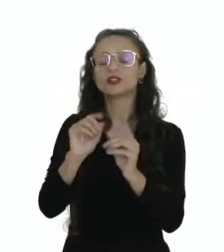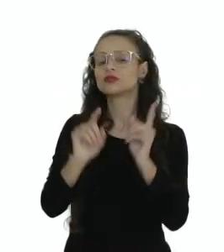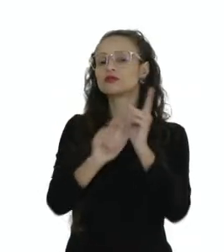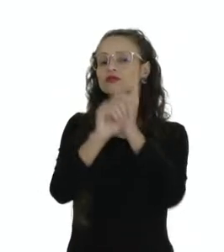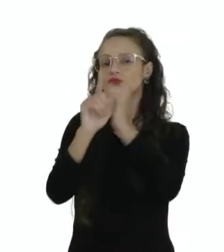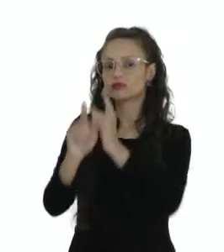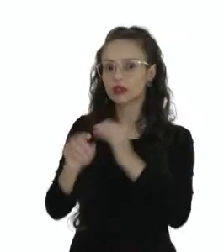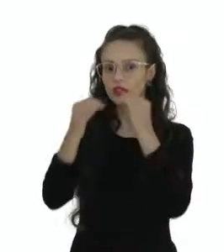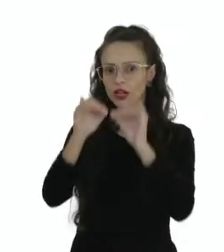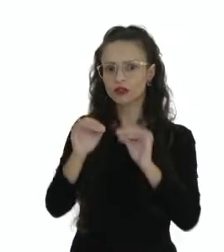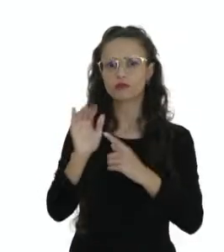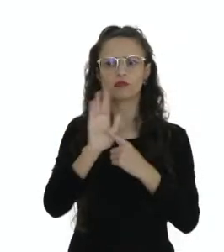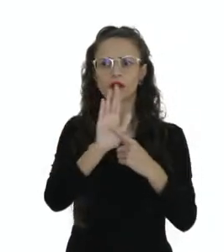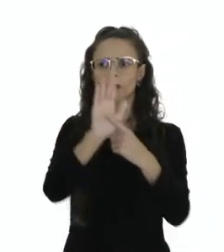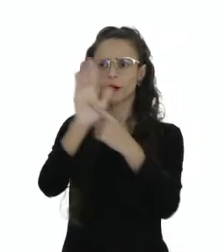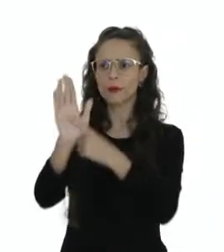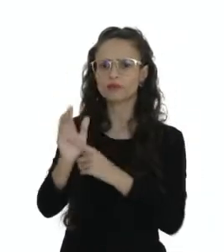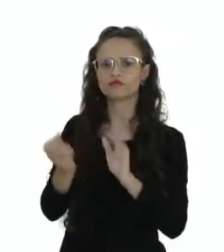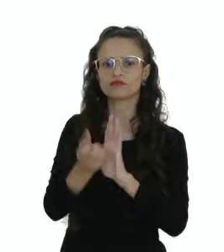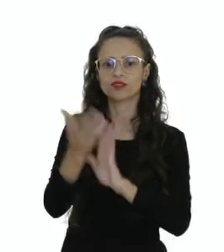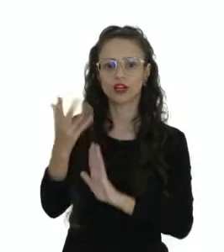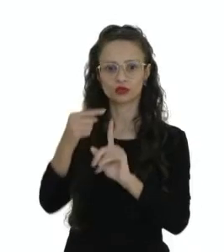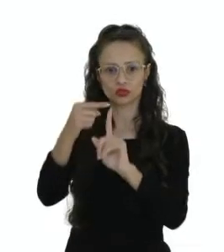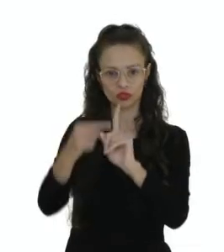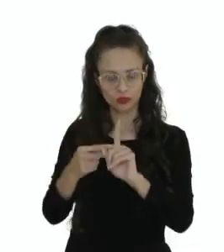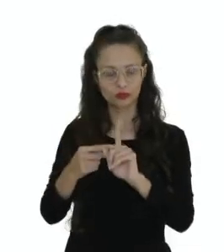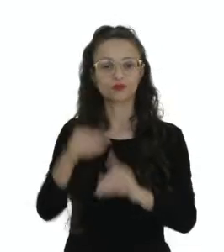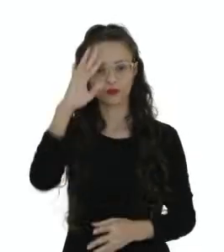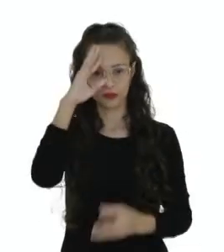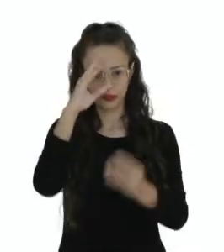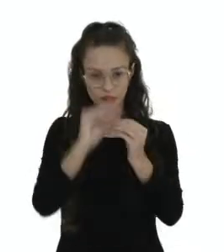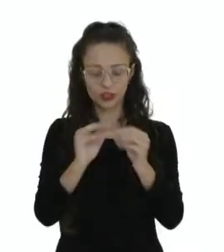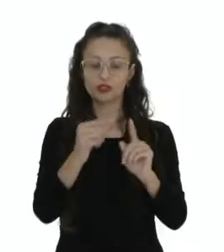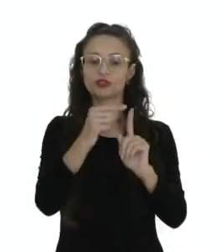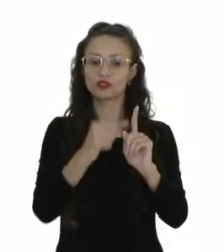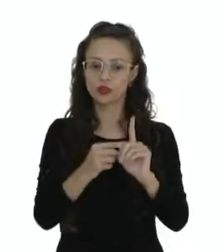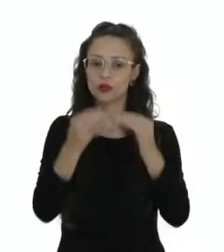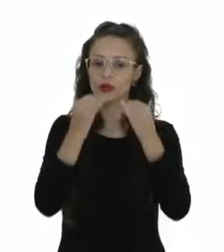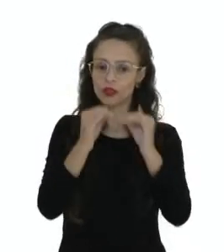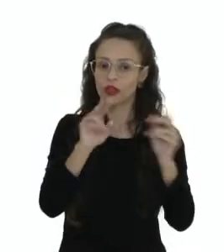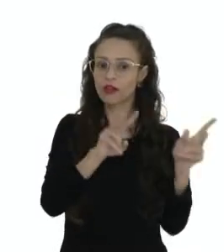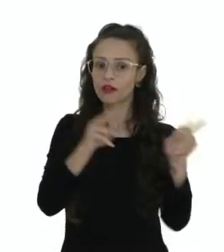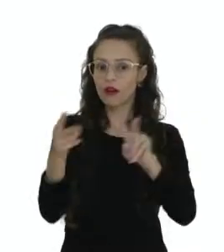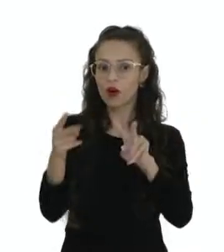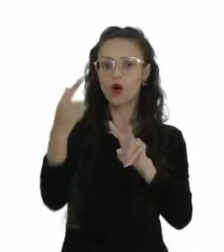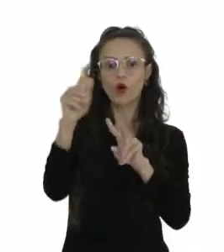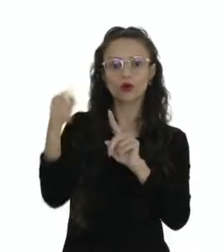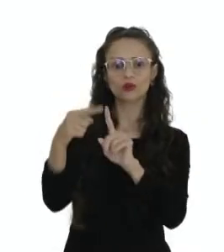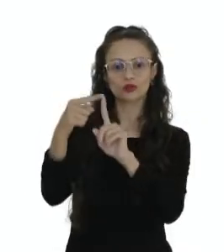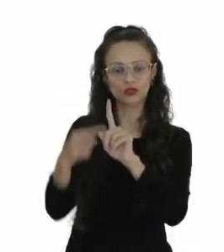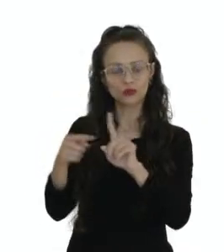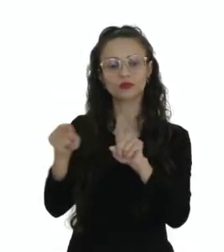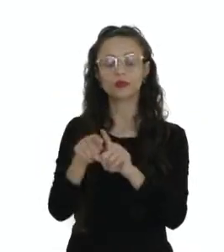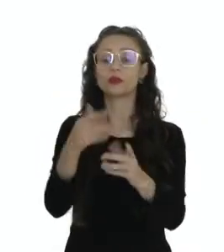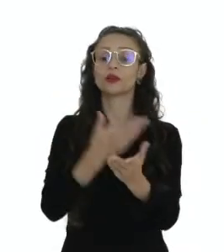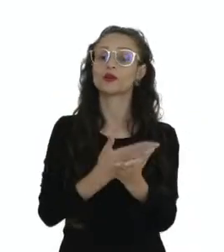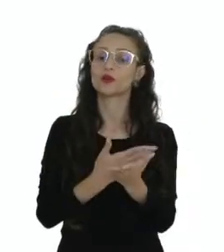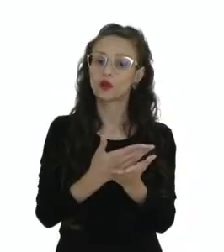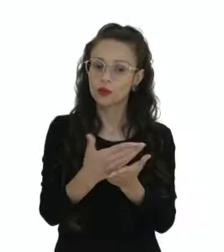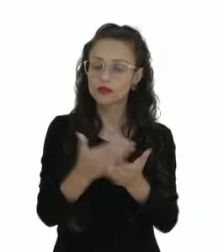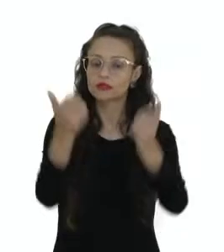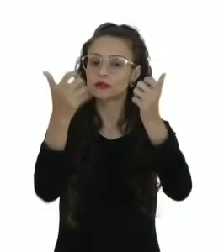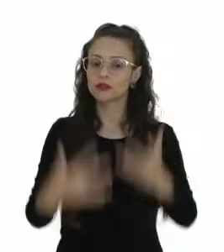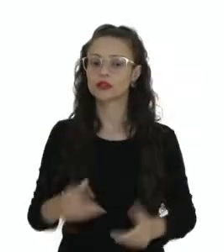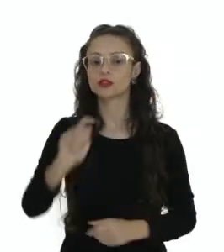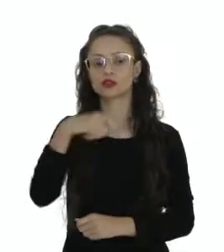manifestada de várias maneiras, entender que o tipo de energia pode ser transformado de um tipo em outro e introduzir o conceito de energia